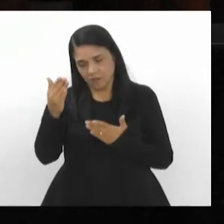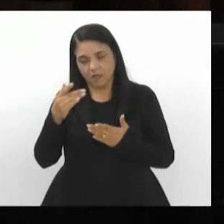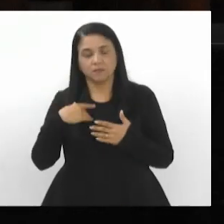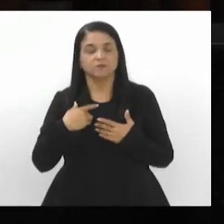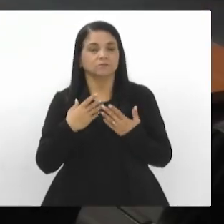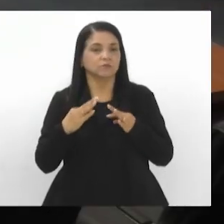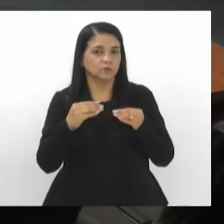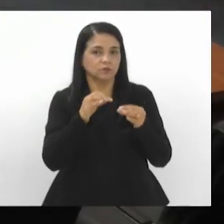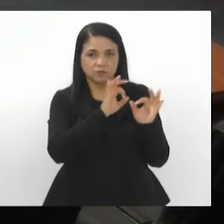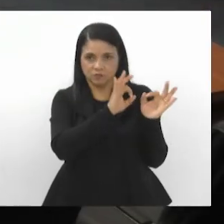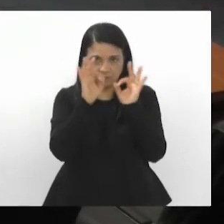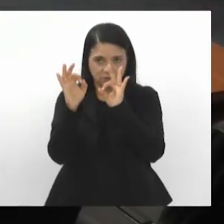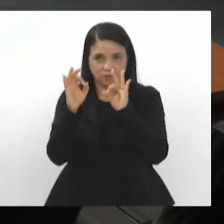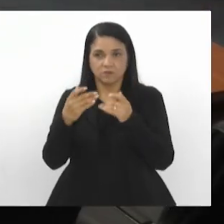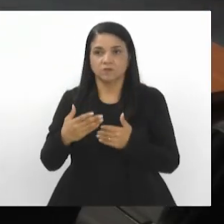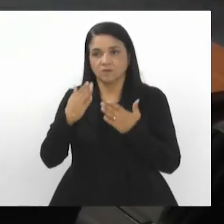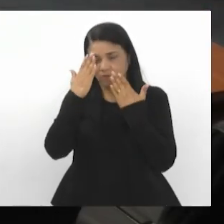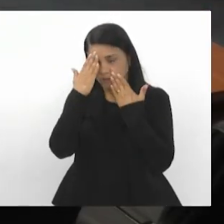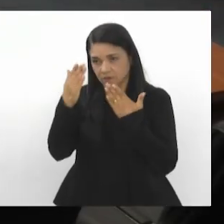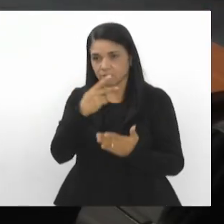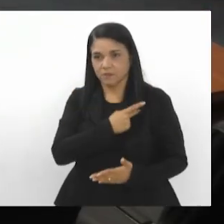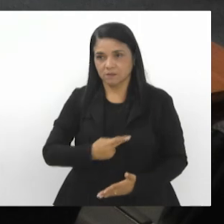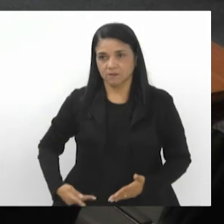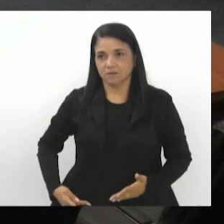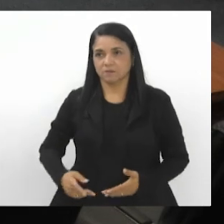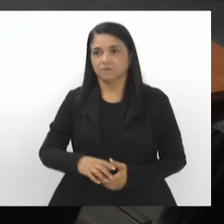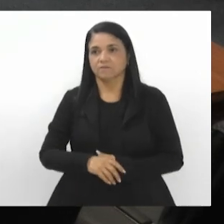a todos que nos assistem. Obrigado, deputado Poubel.